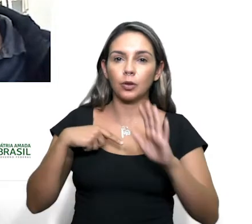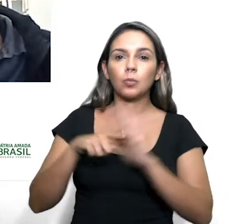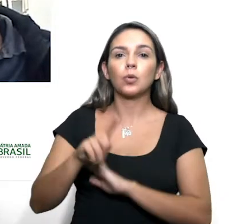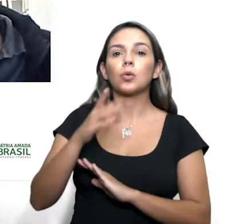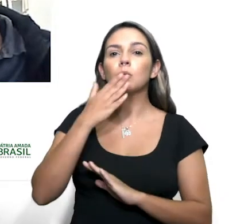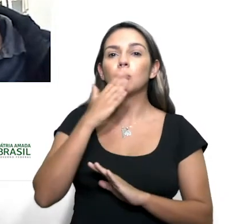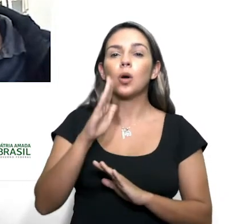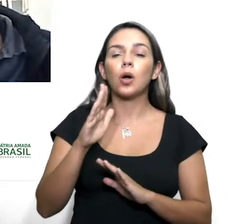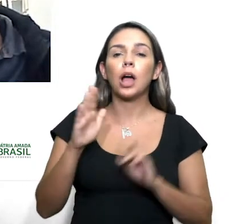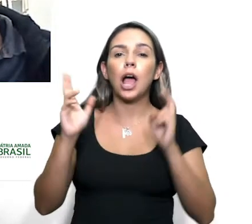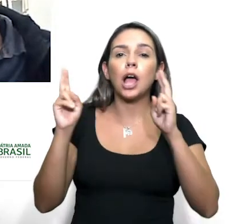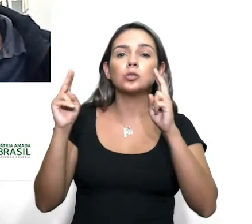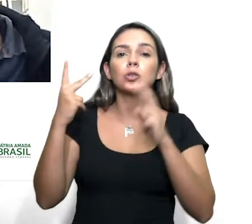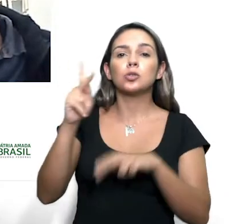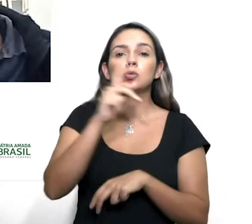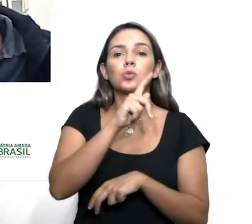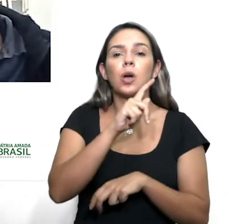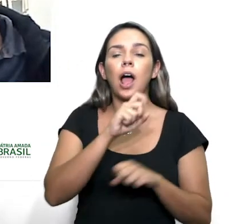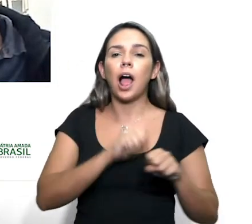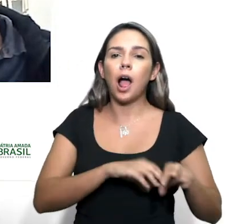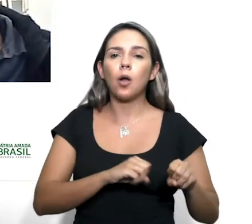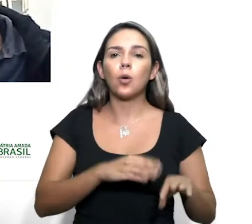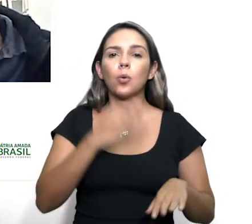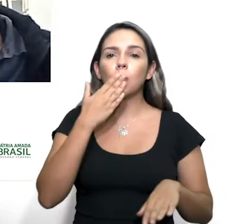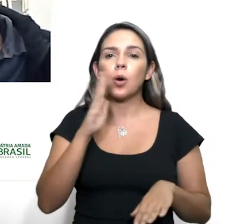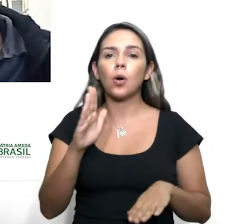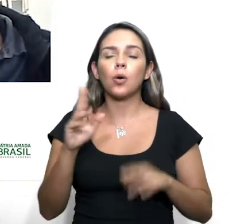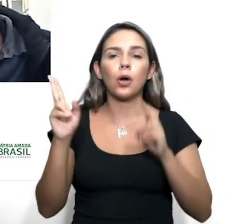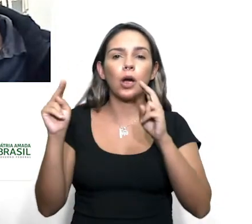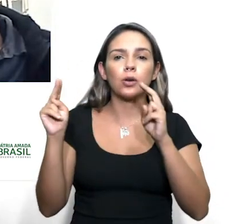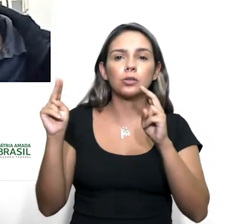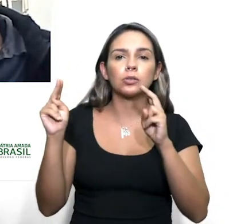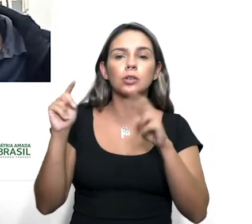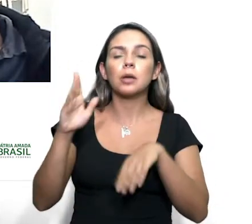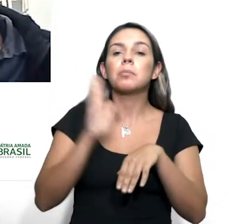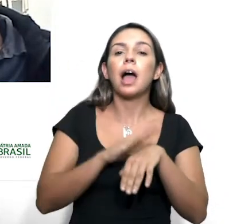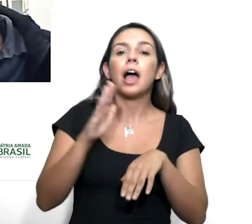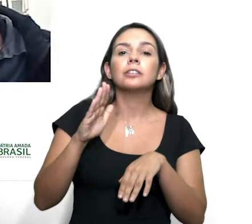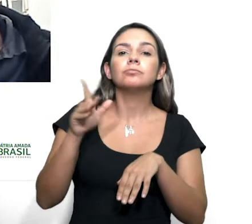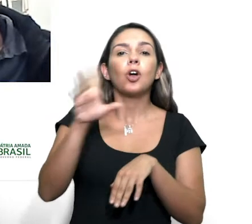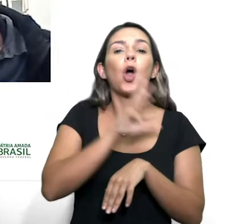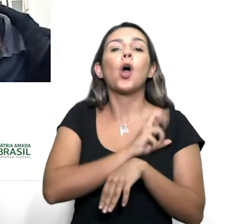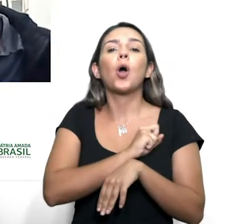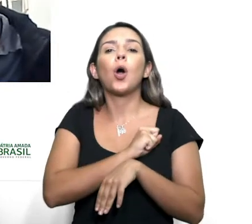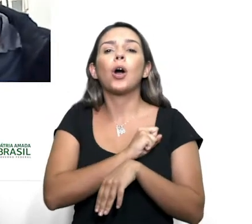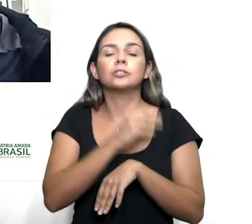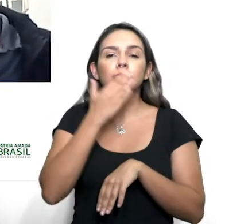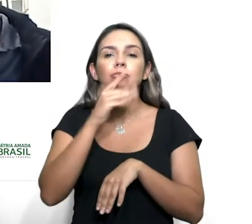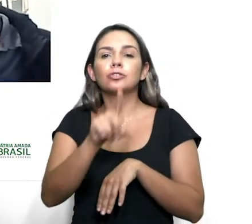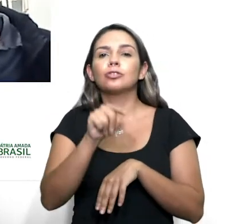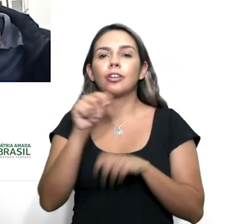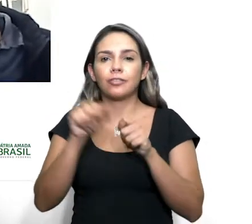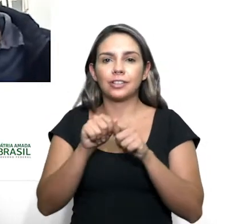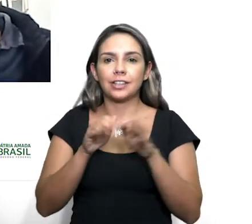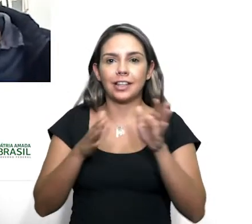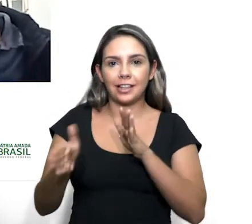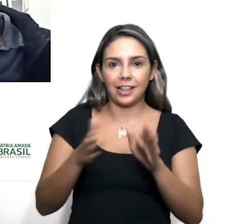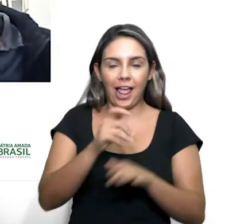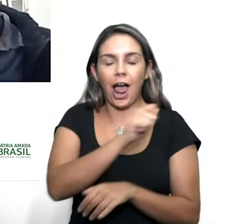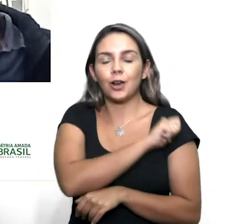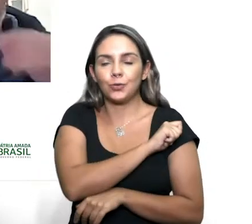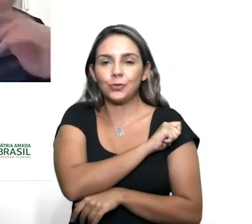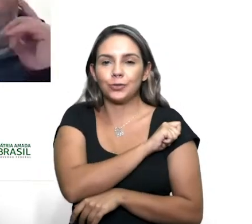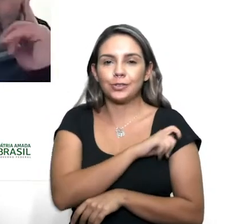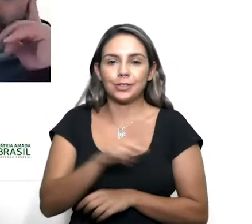qual o assunto das suas aulas e qual os assuntos que mais te agradam fazer esse intercâmbio com os